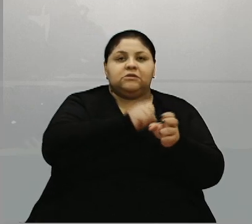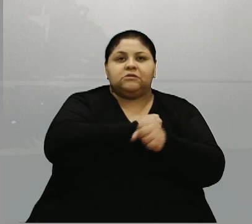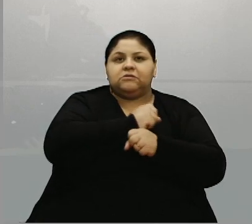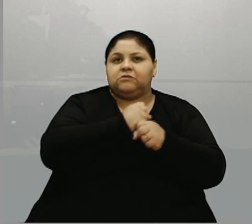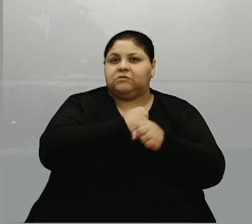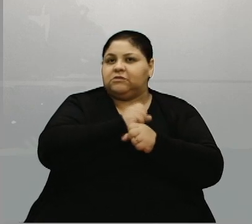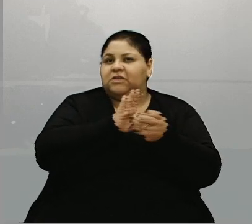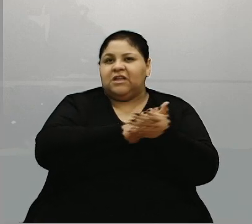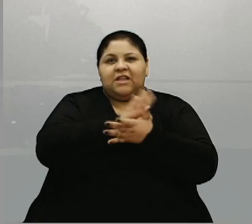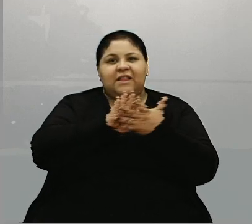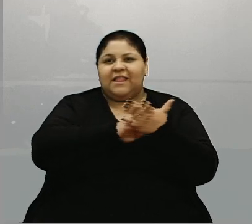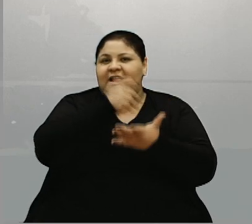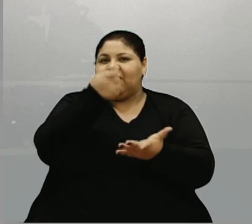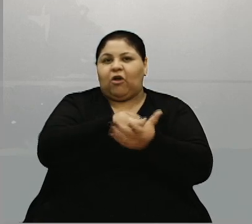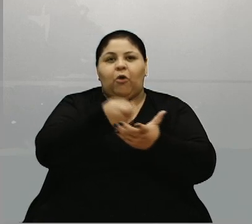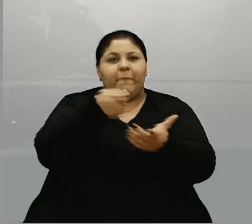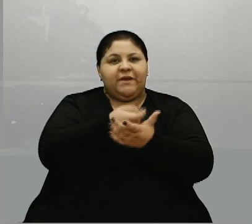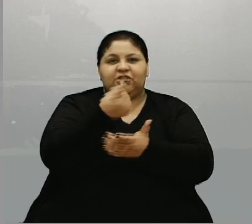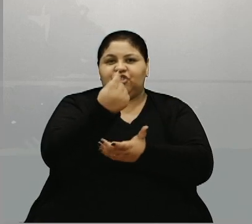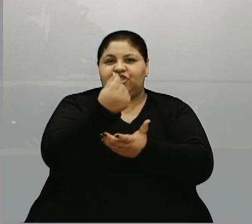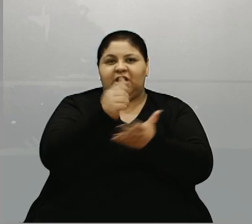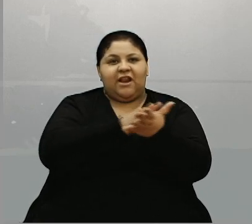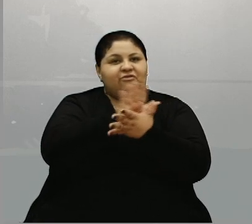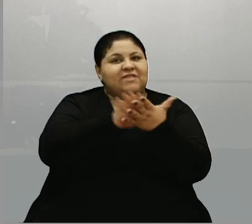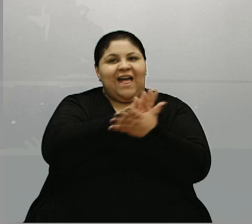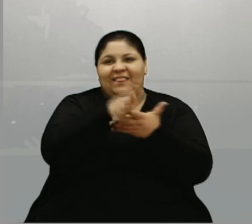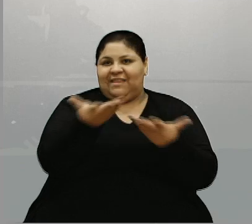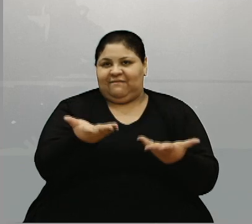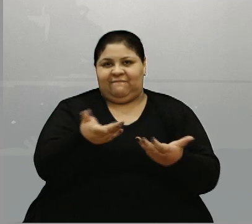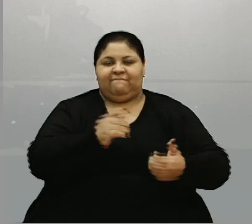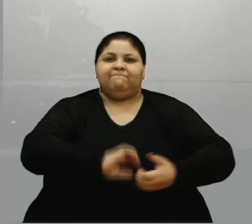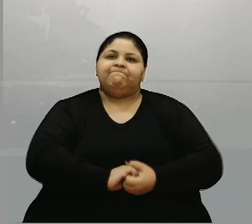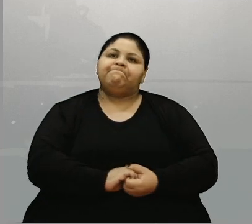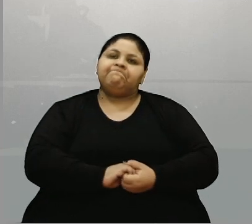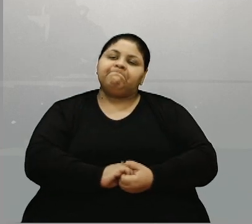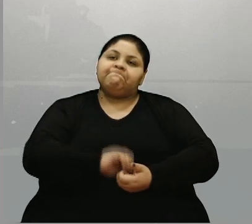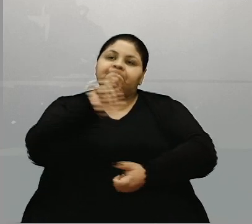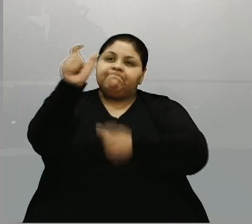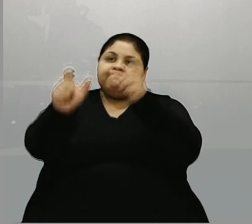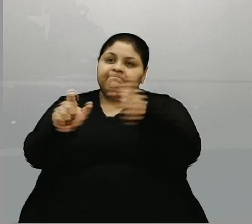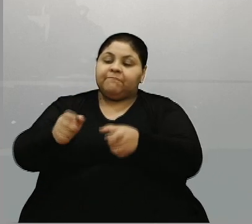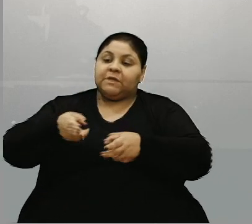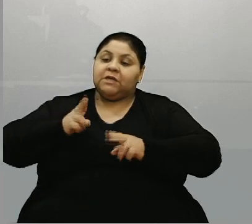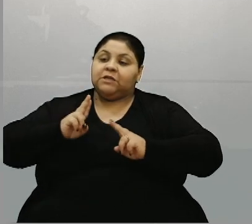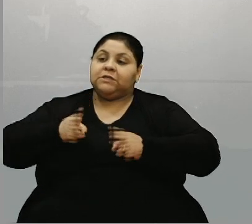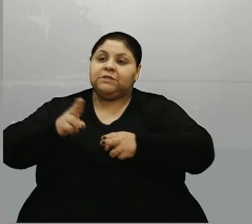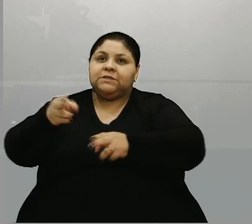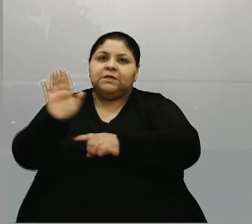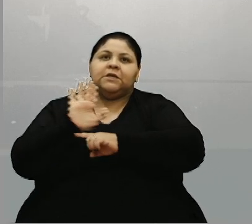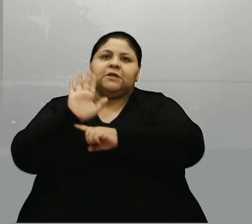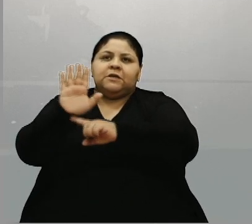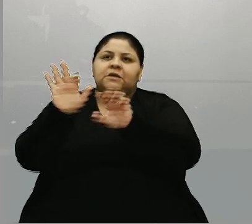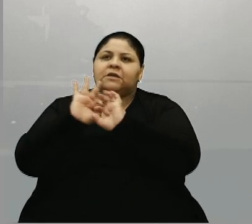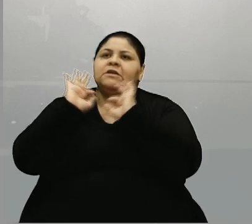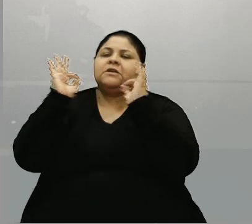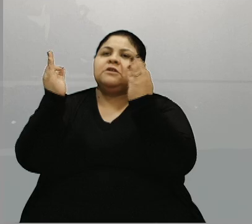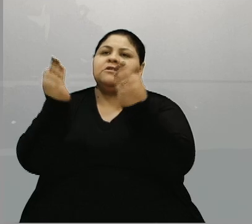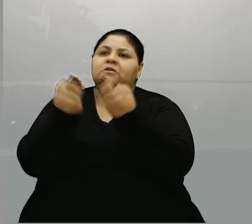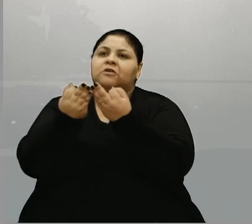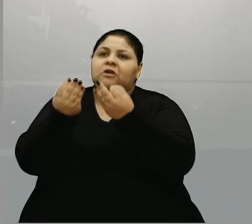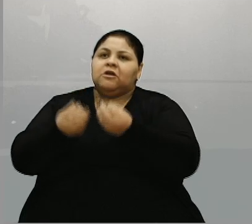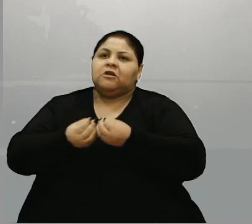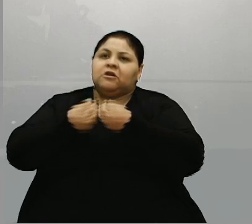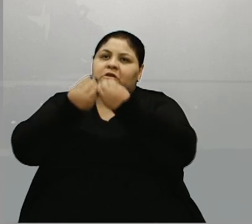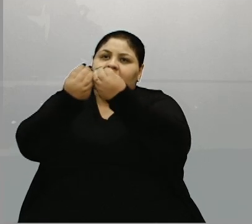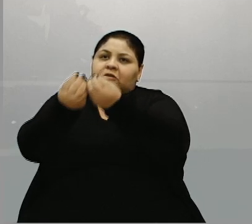a cobrança de nenhum centavo de aluguel. São pessoas que sempre ajudaram. Essa mesma família foi a família que doou